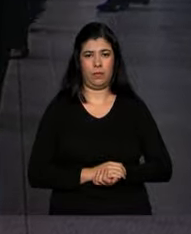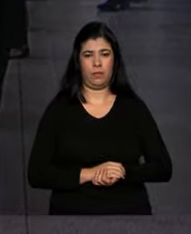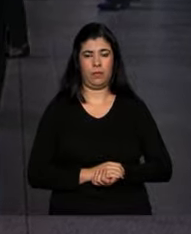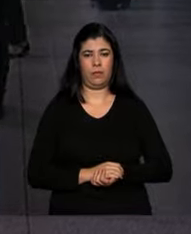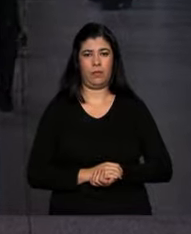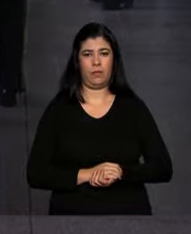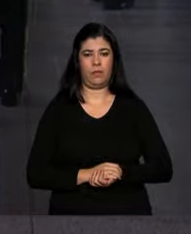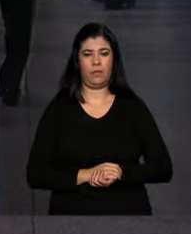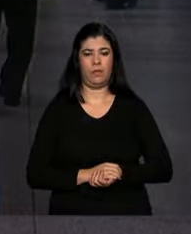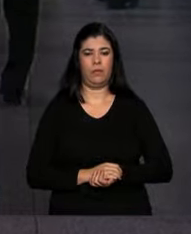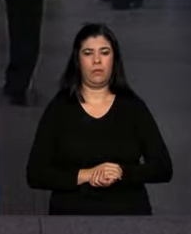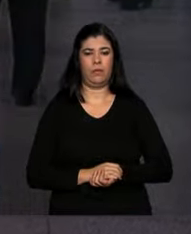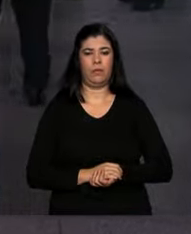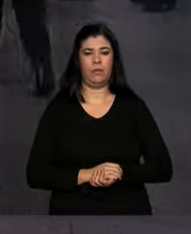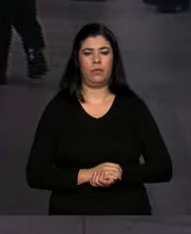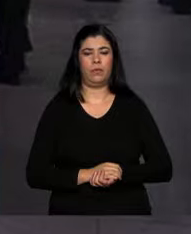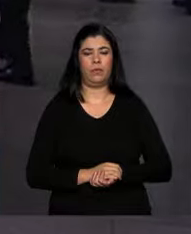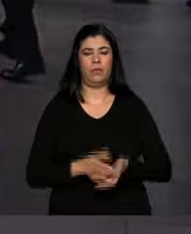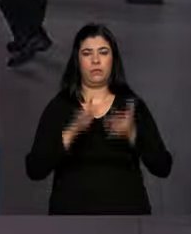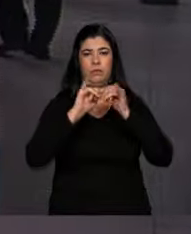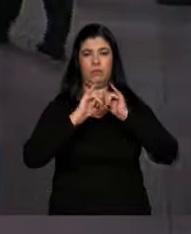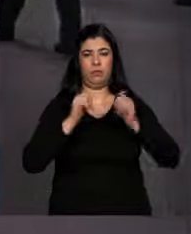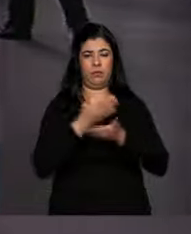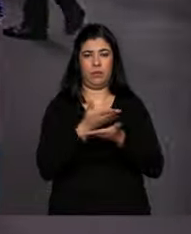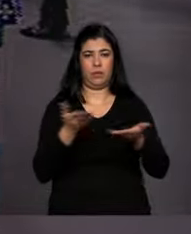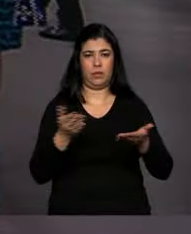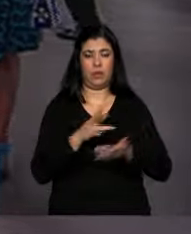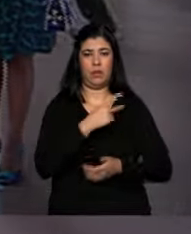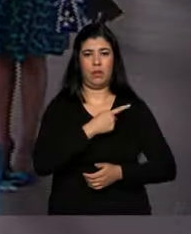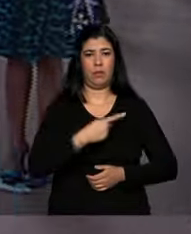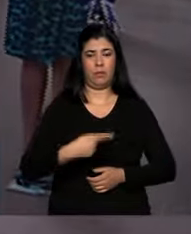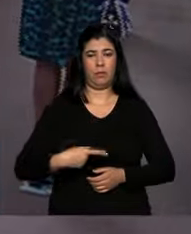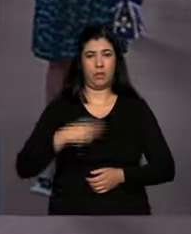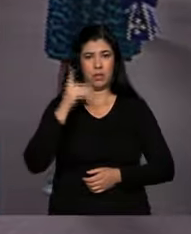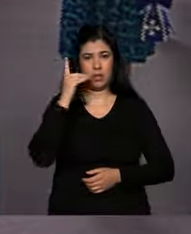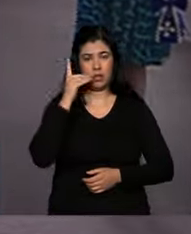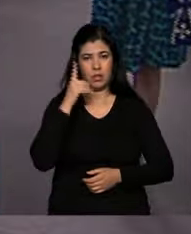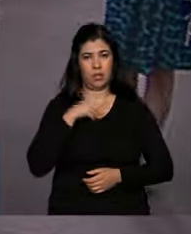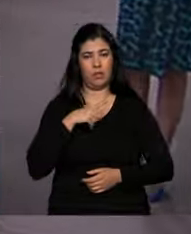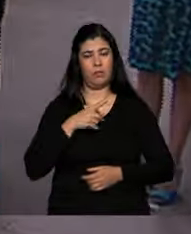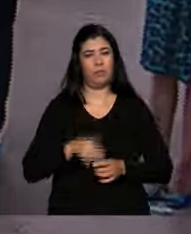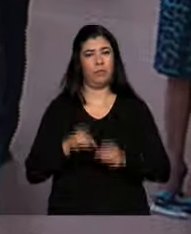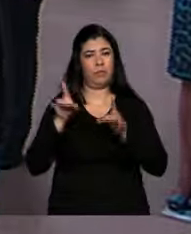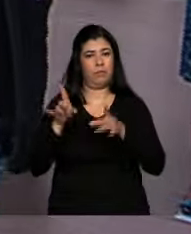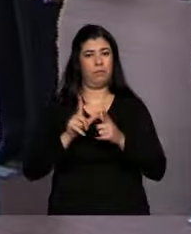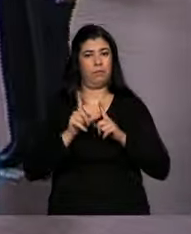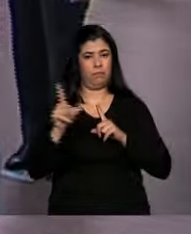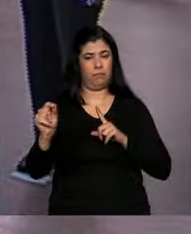Informamos neste momento que a senhora presidenta deixará o recinto.